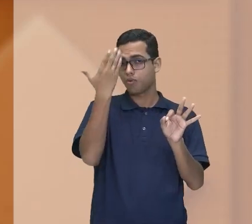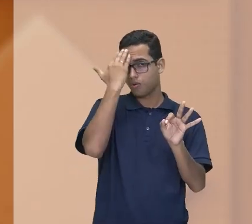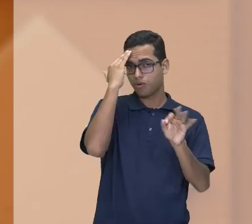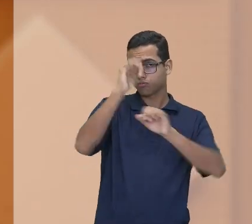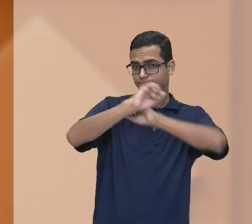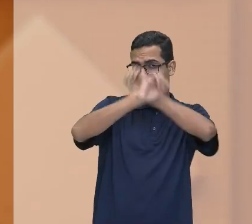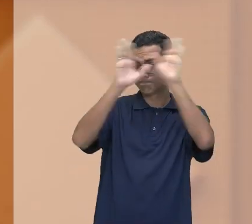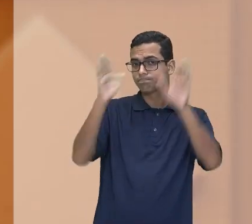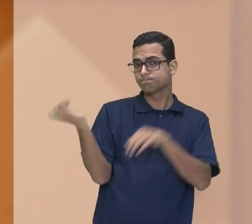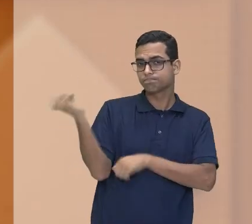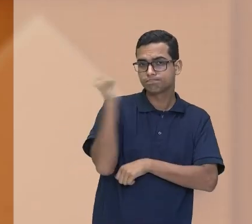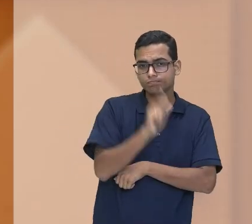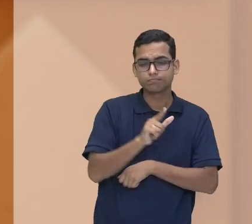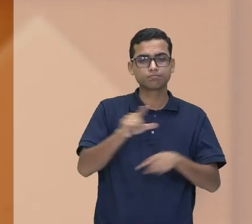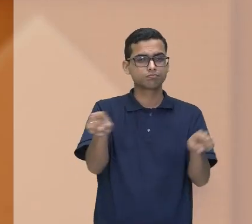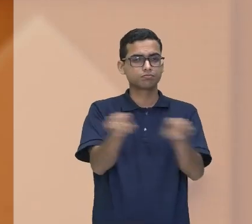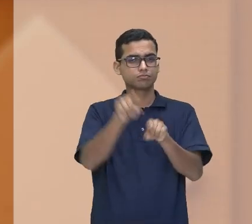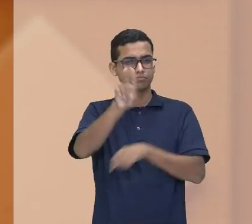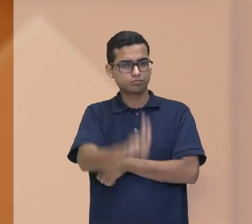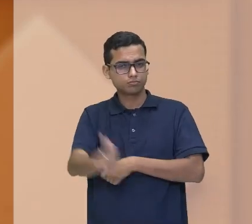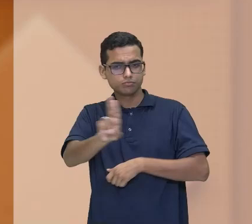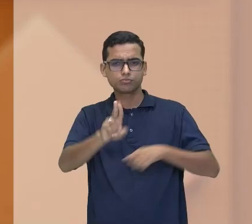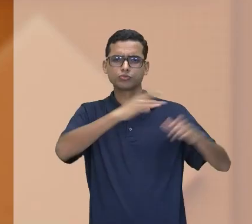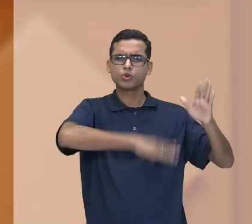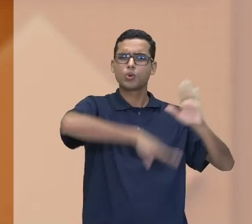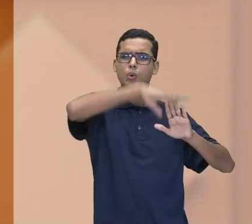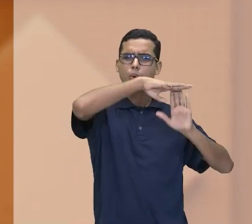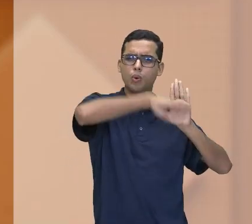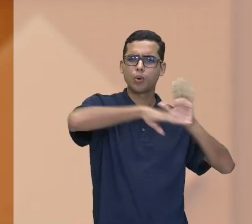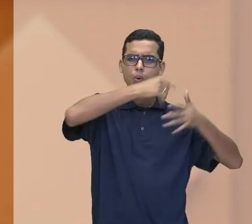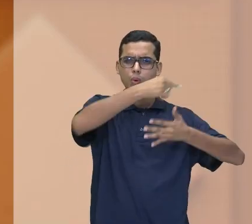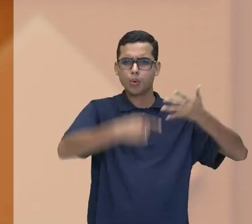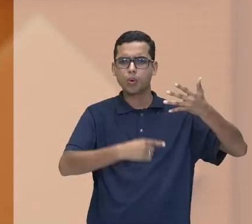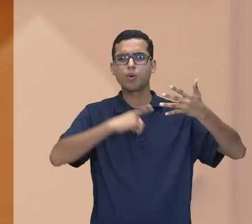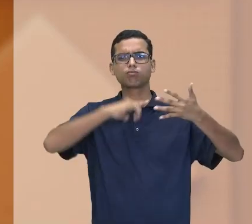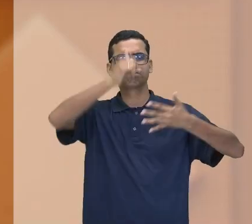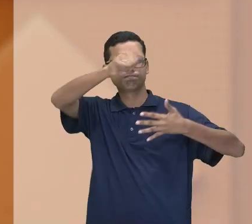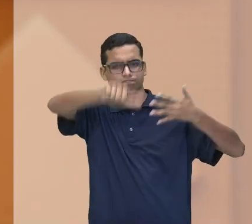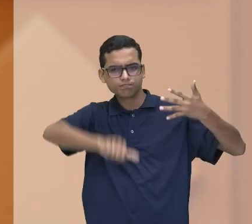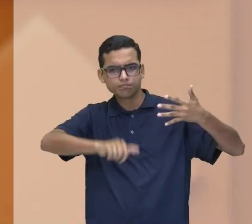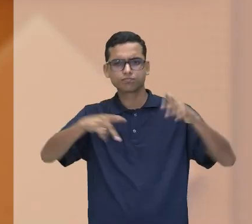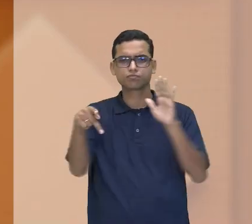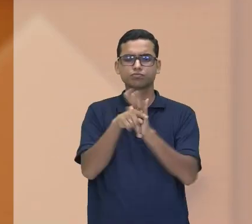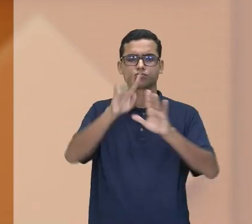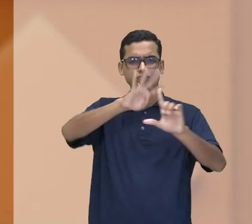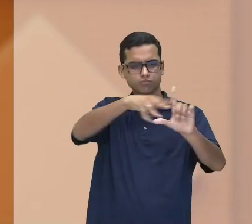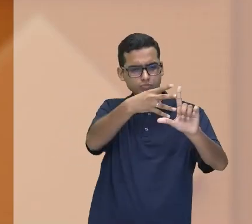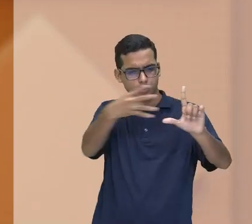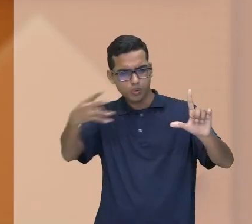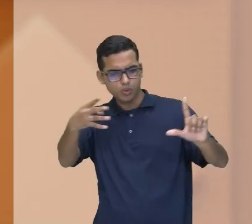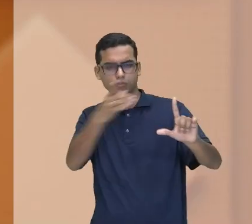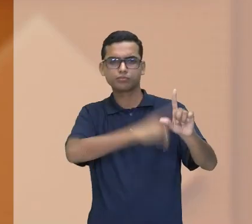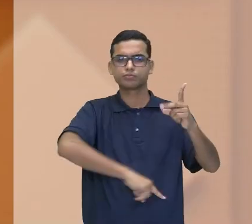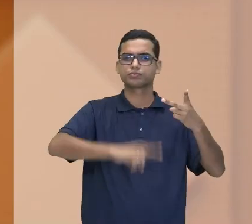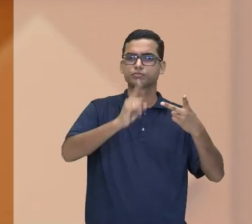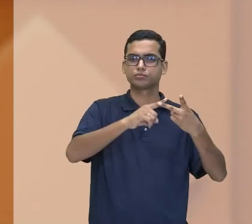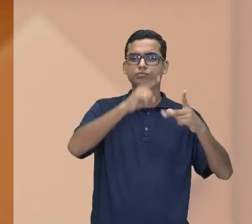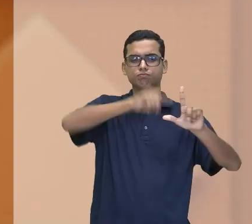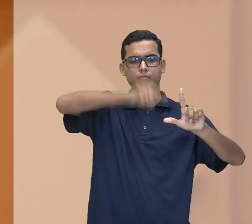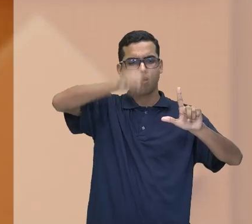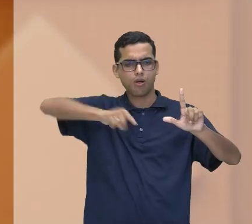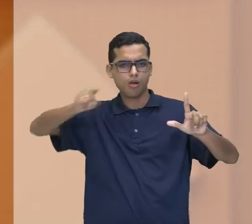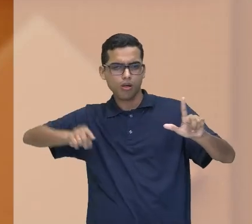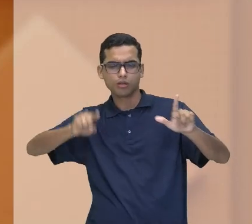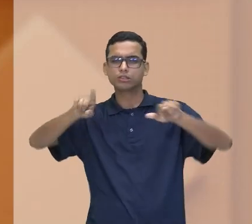os mesmos critérios para a gente analisar também os gráficos, as tabelas e as diferentes formas de gráficos que